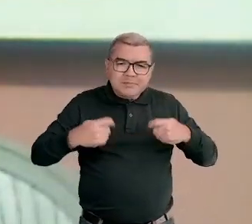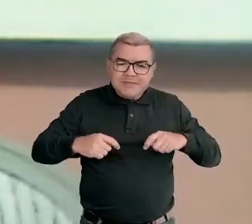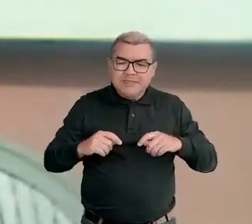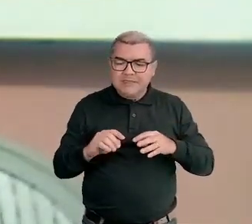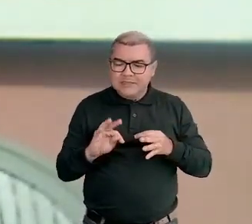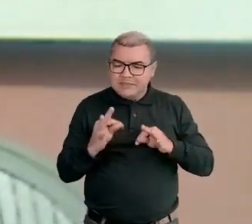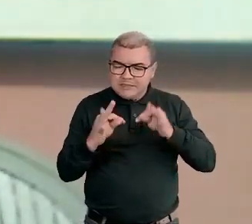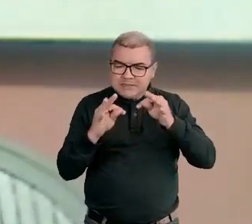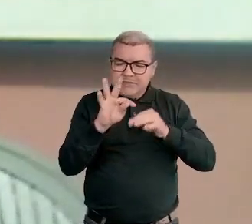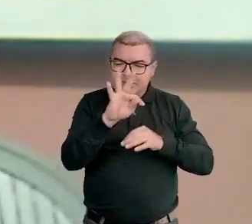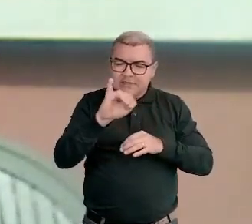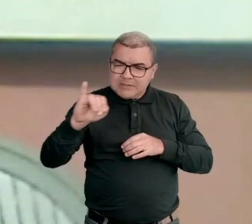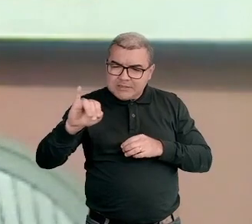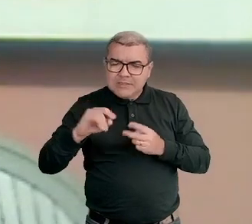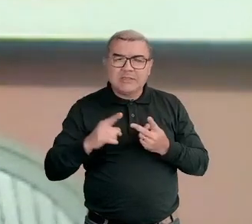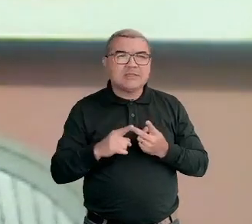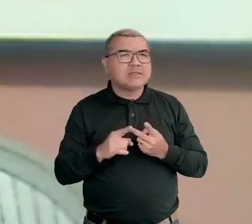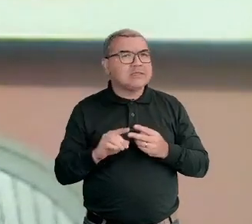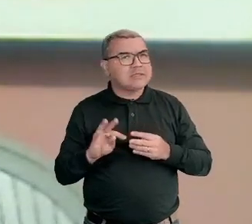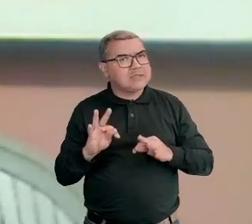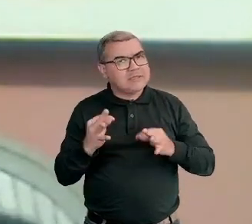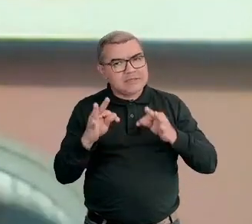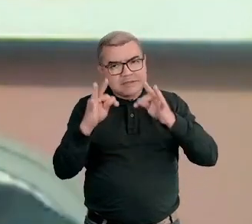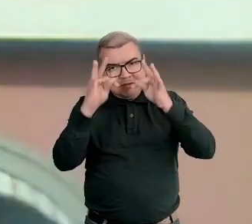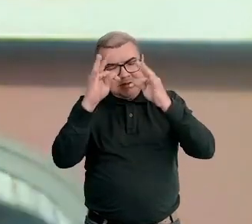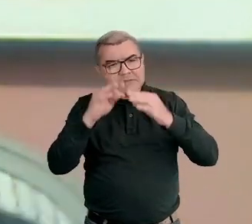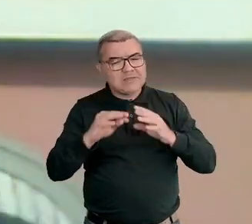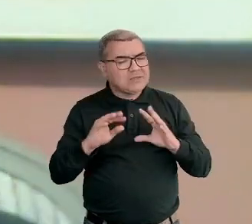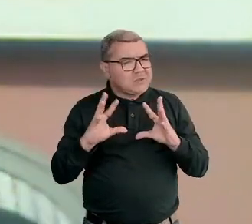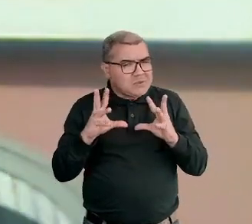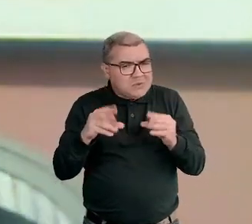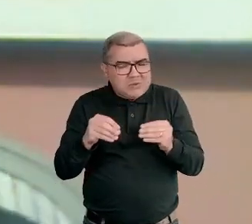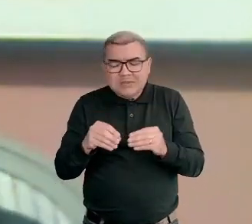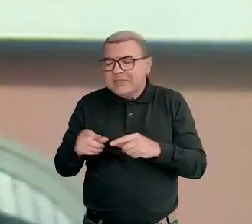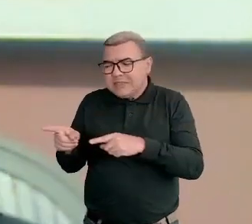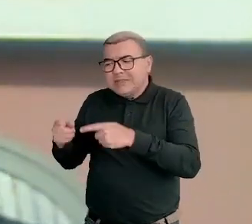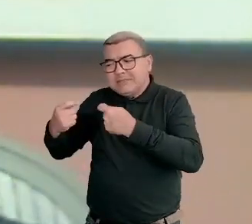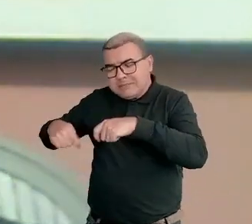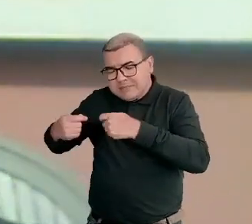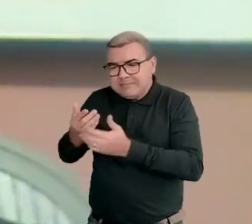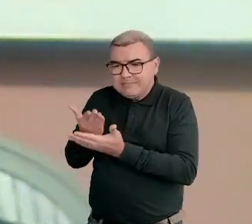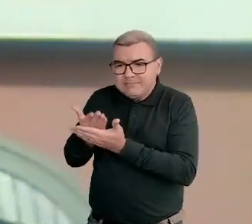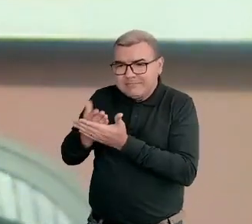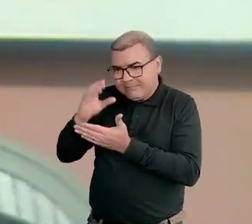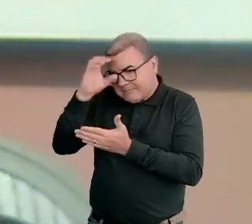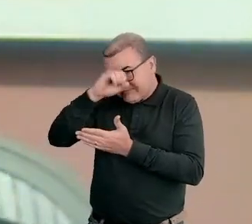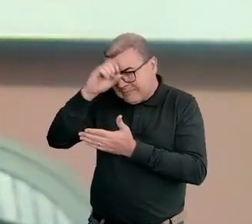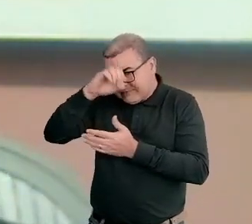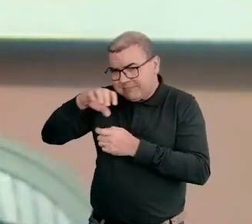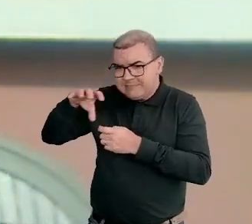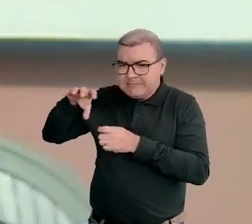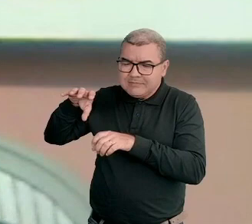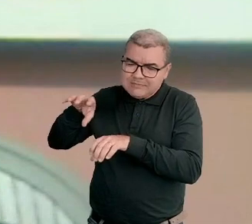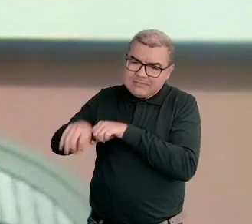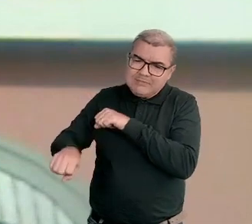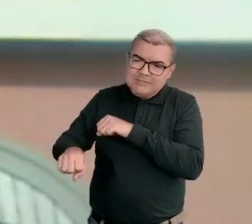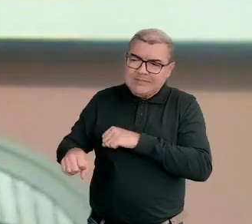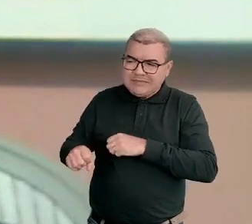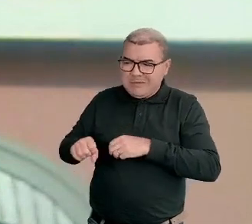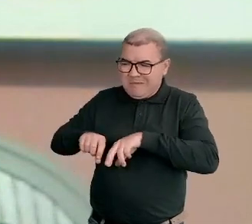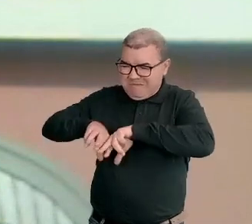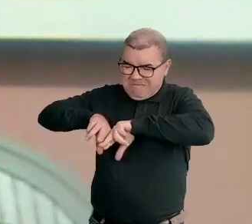de informação, tecnologia, ele tem que dominar isso. Então, é uma formação